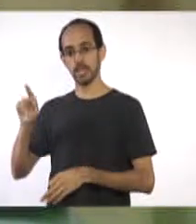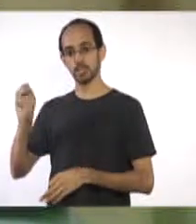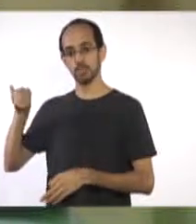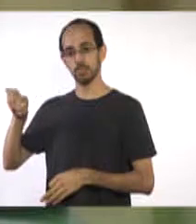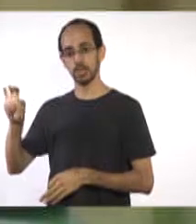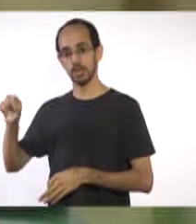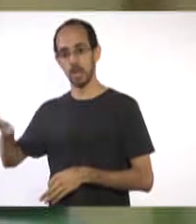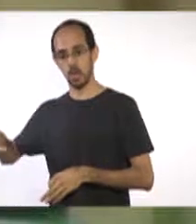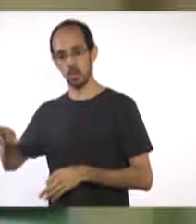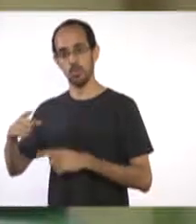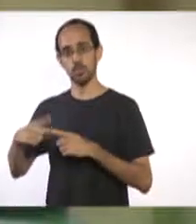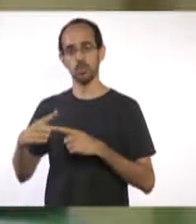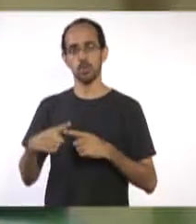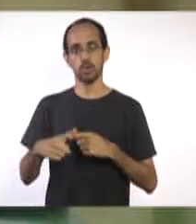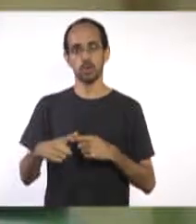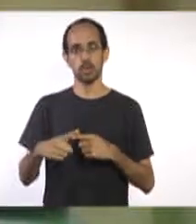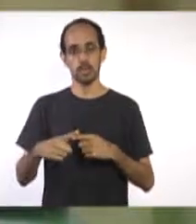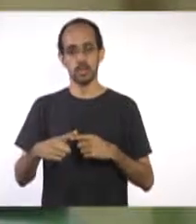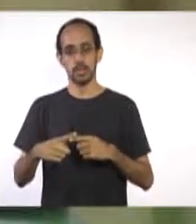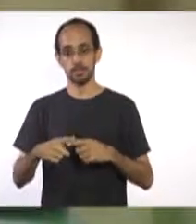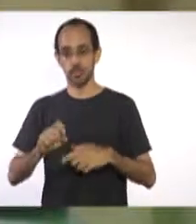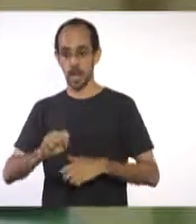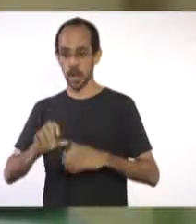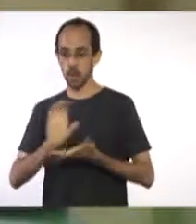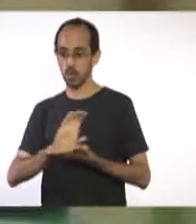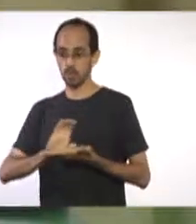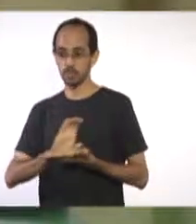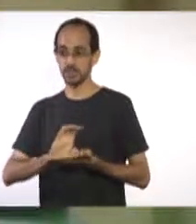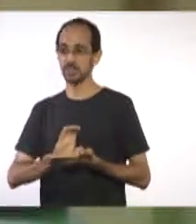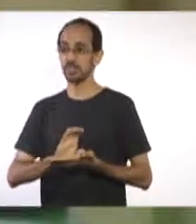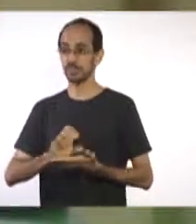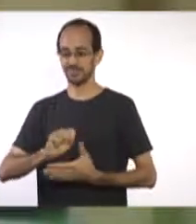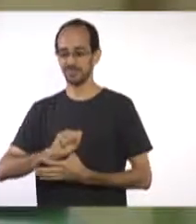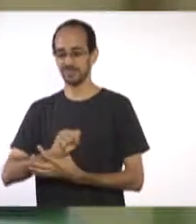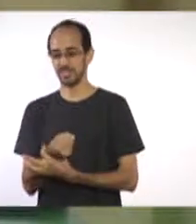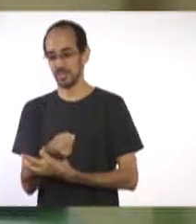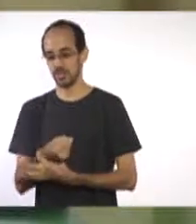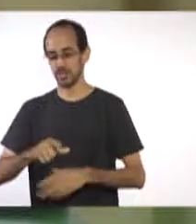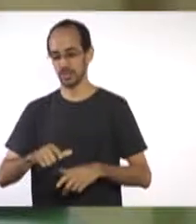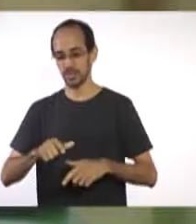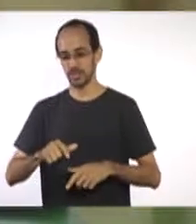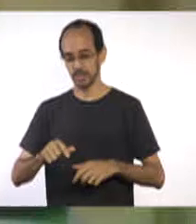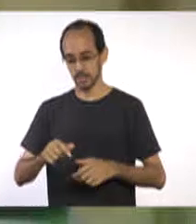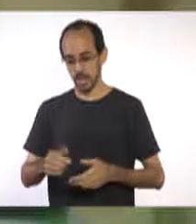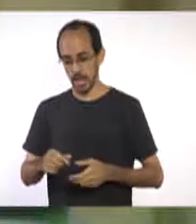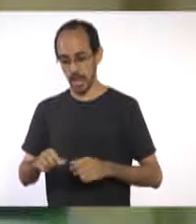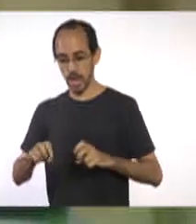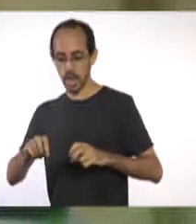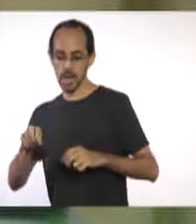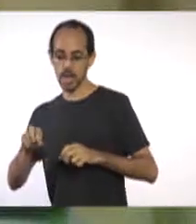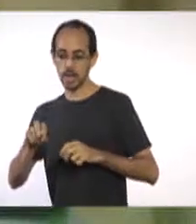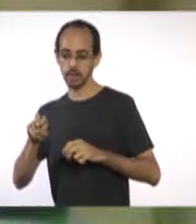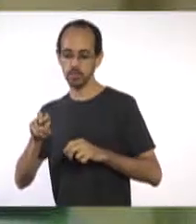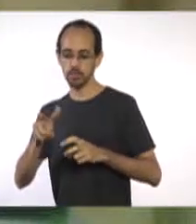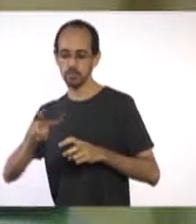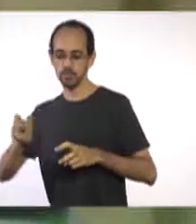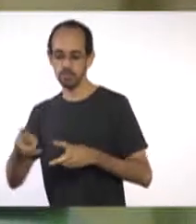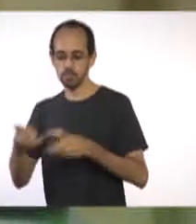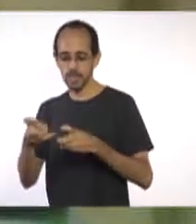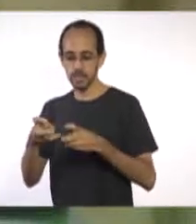Porque a Comissão de Segurança Pública trata desse tema e a Comissão de Constituição e Justiça trata